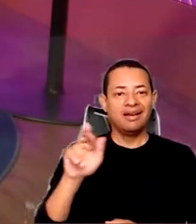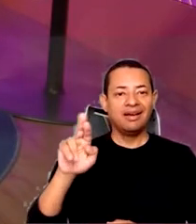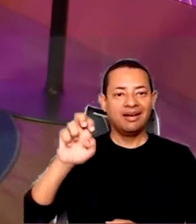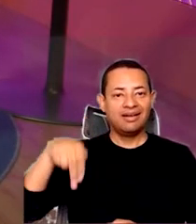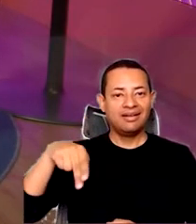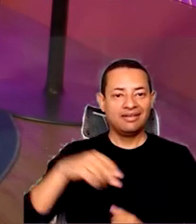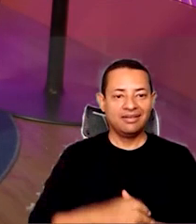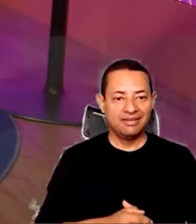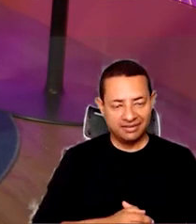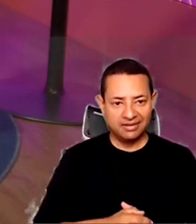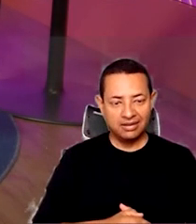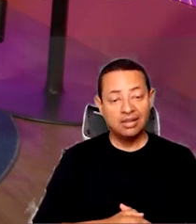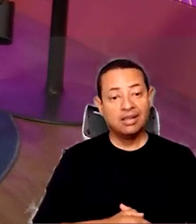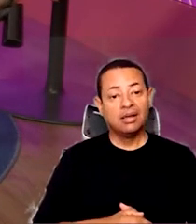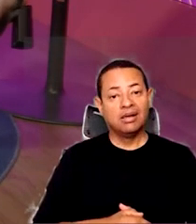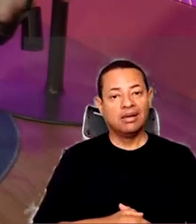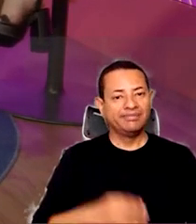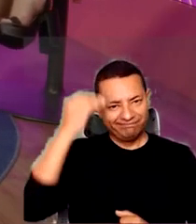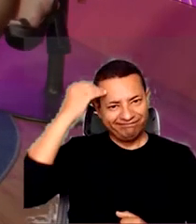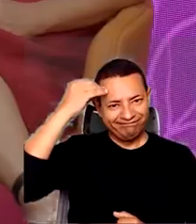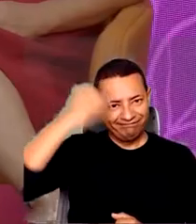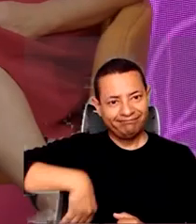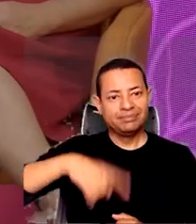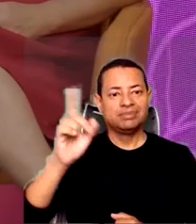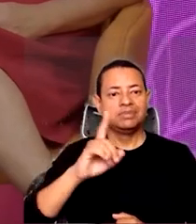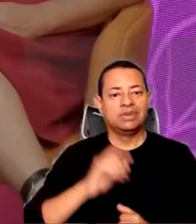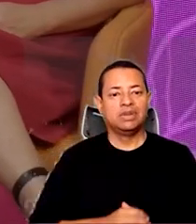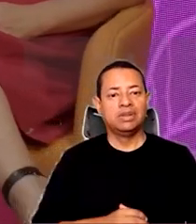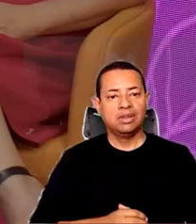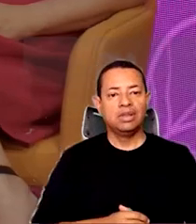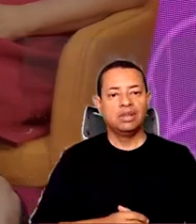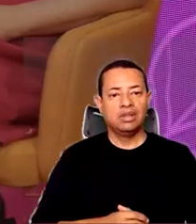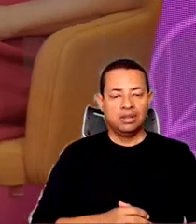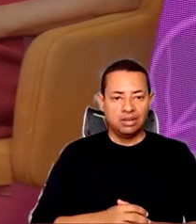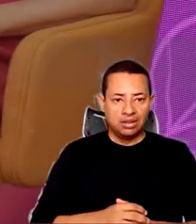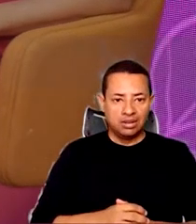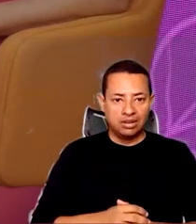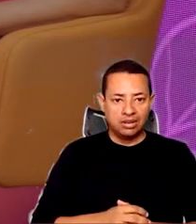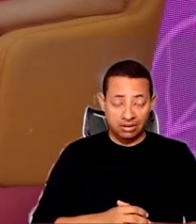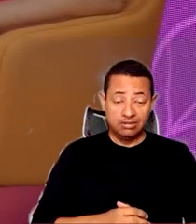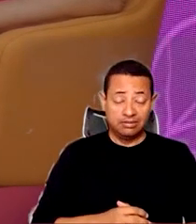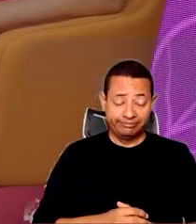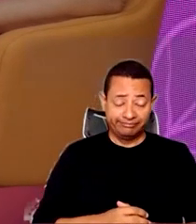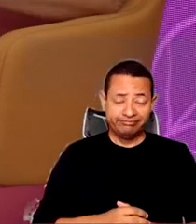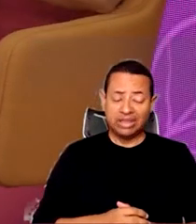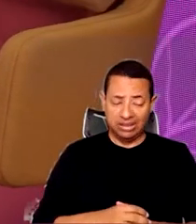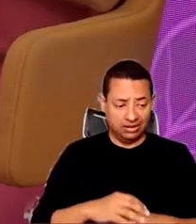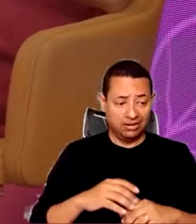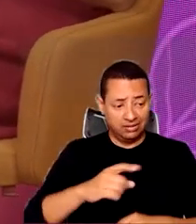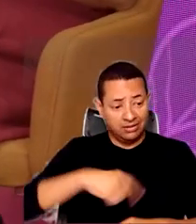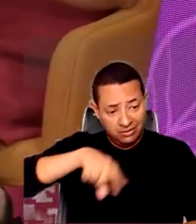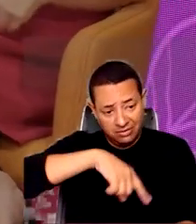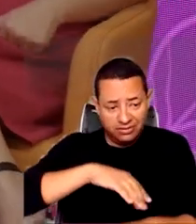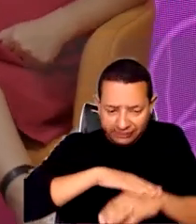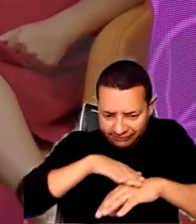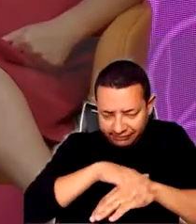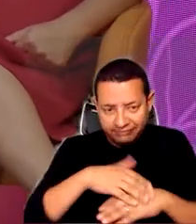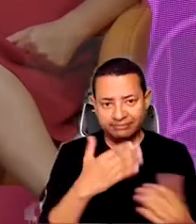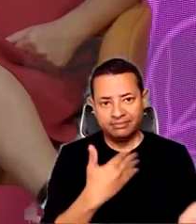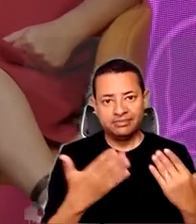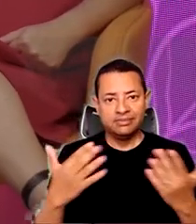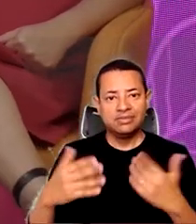Karen olha não desisti Eu acho assim que o da nossa conversa